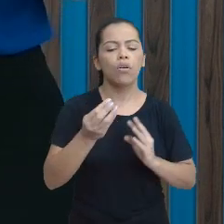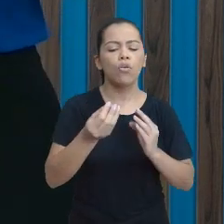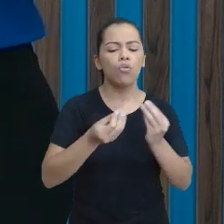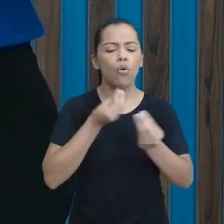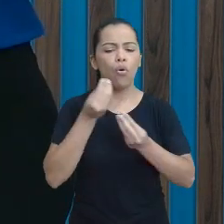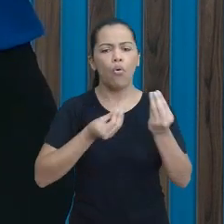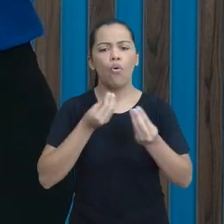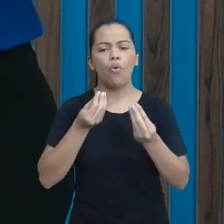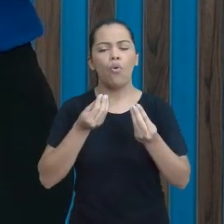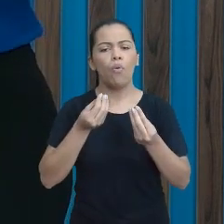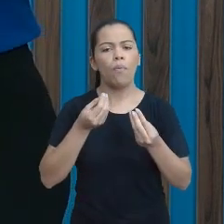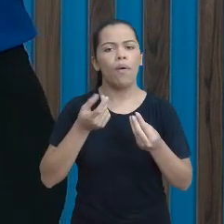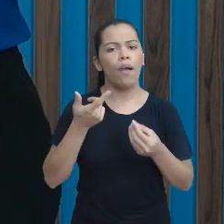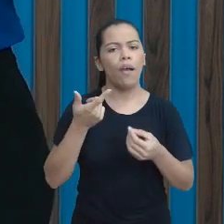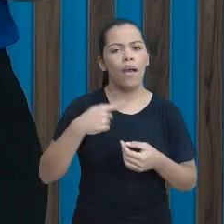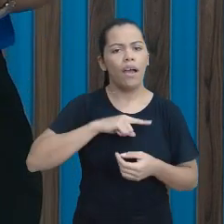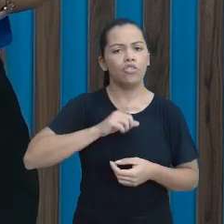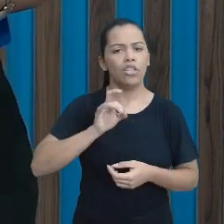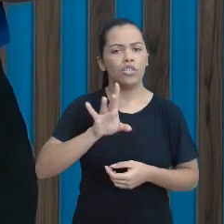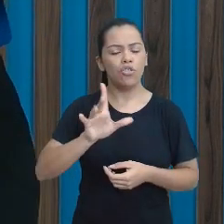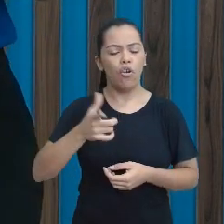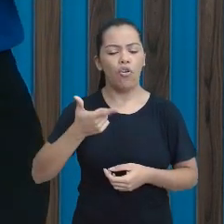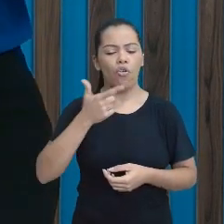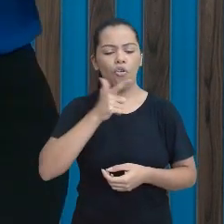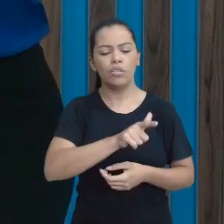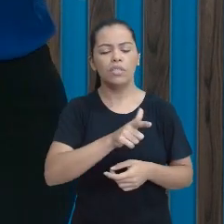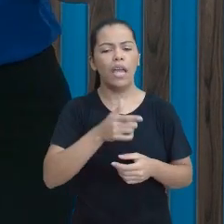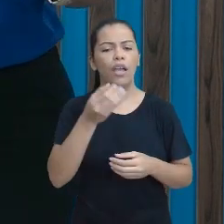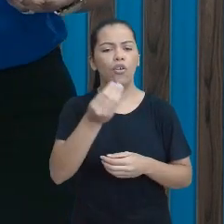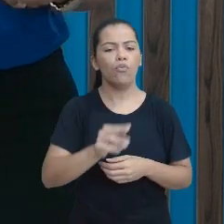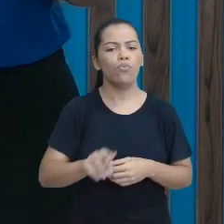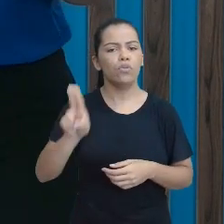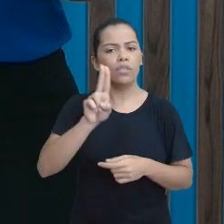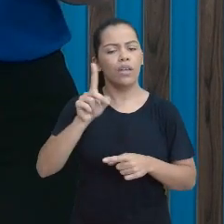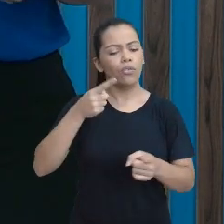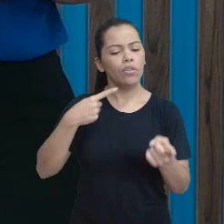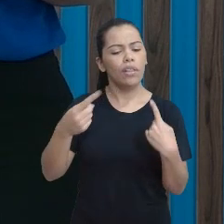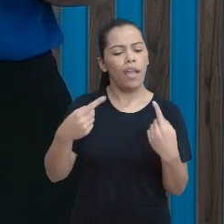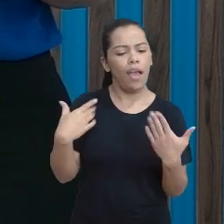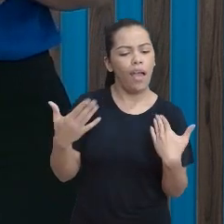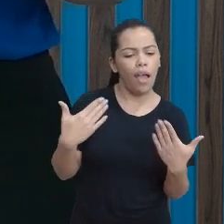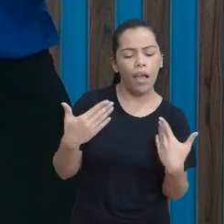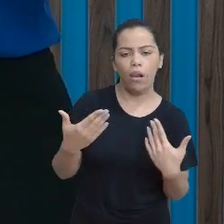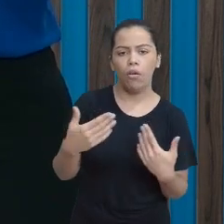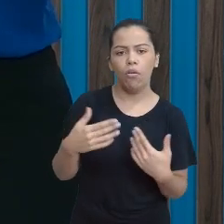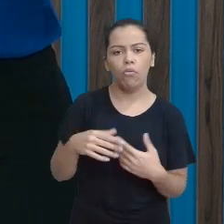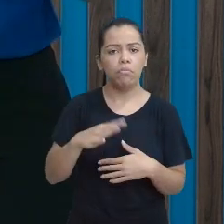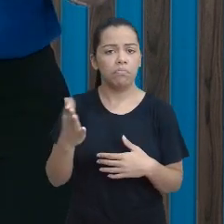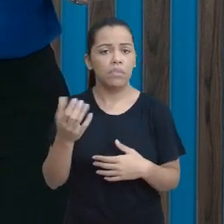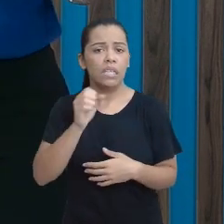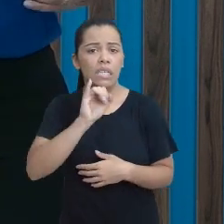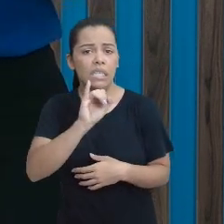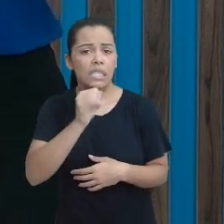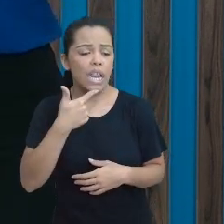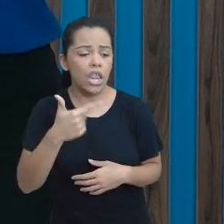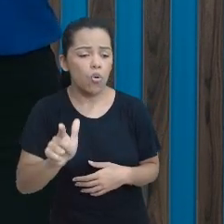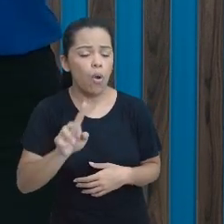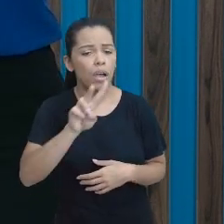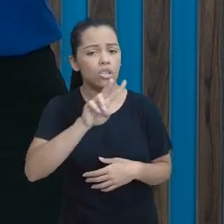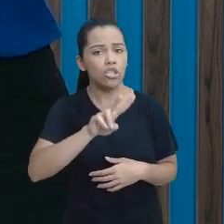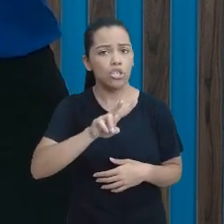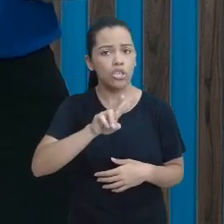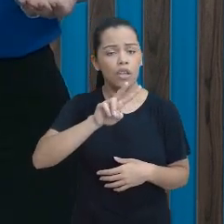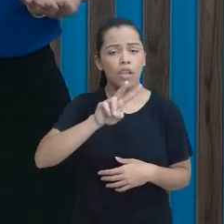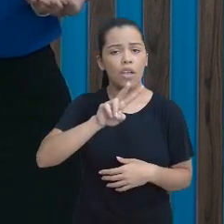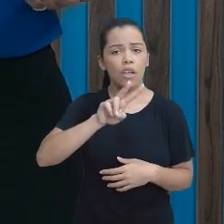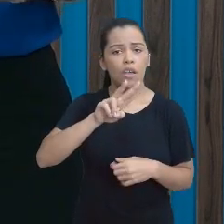diálogo. Não importa se esse diálogo vai se configurar a partir da linguagem verbal ou não. A gente está falando